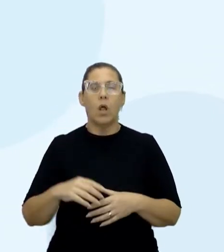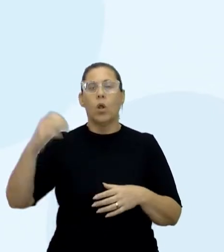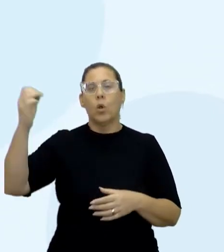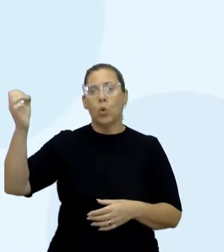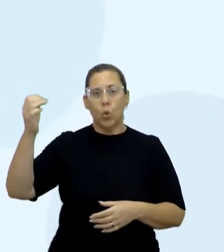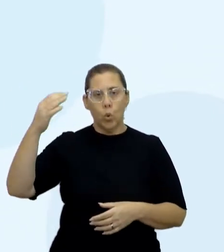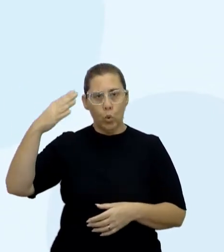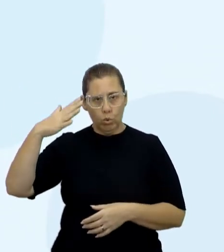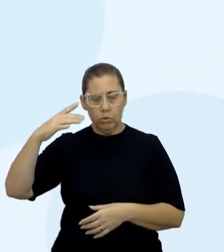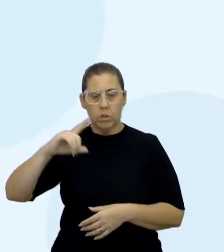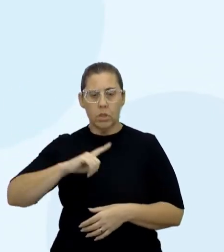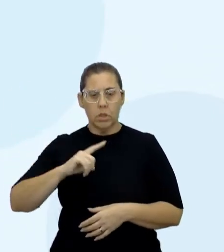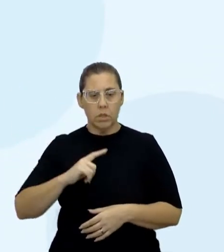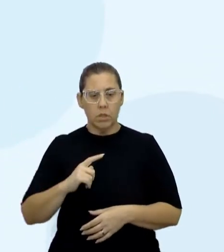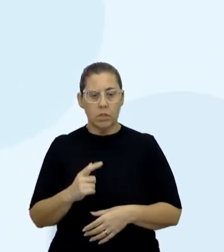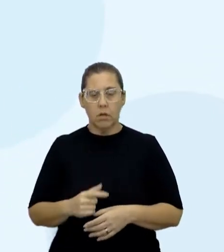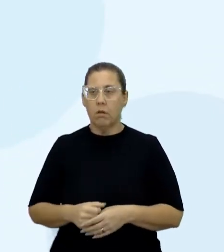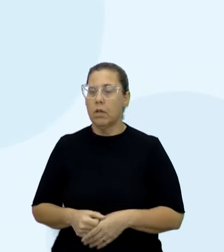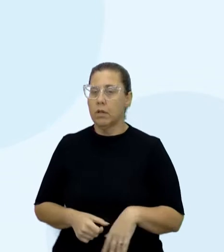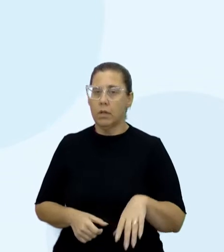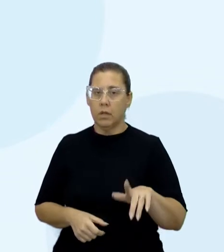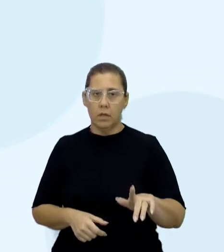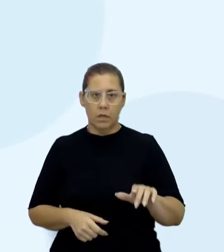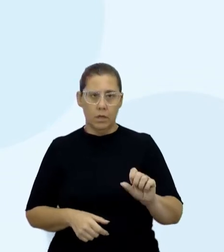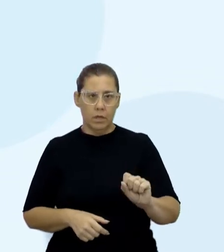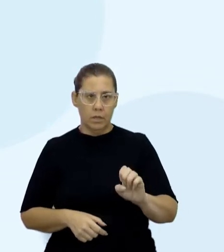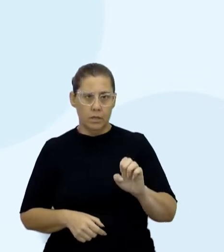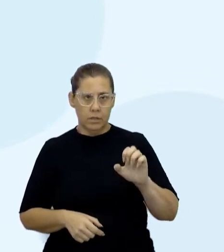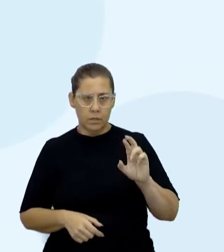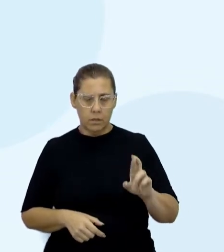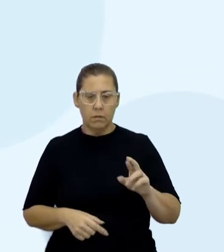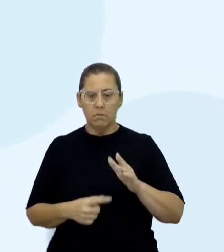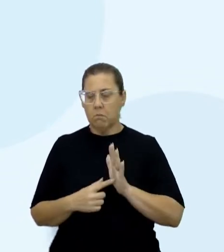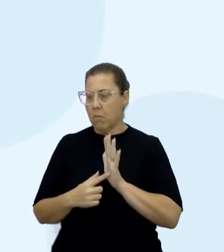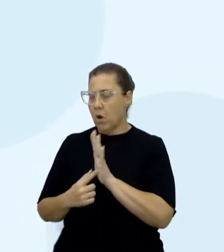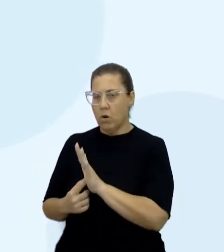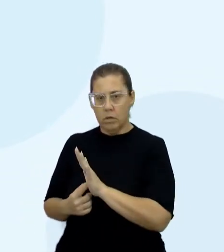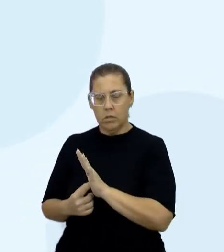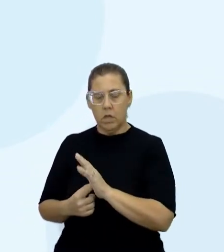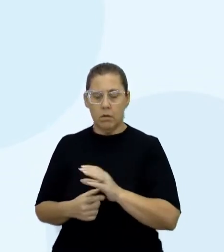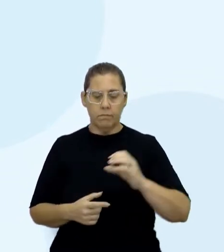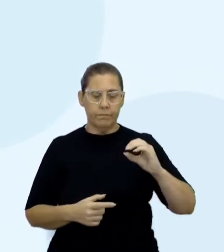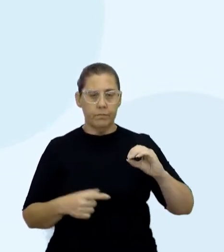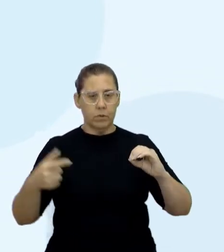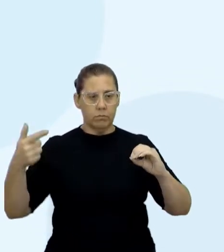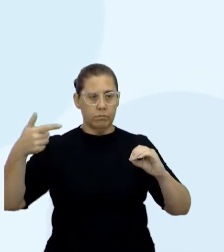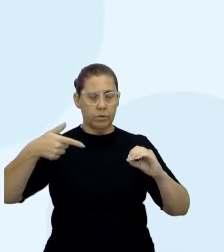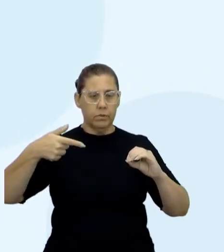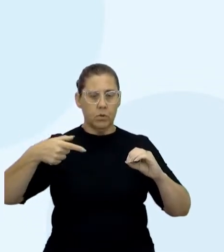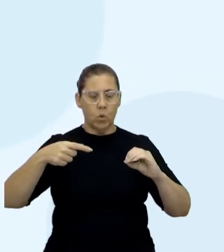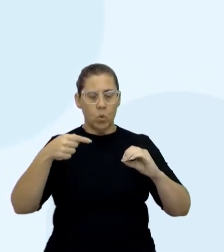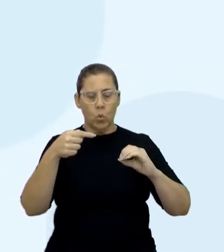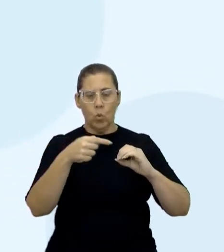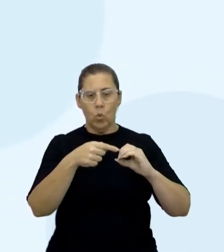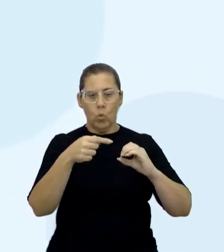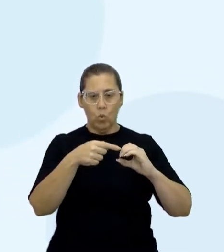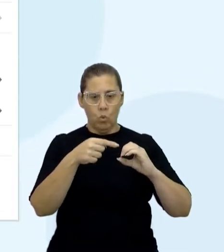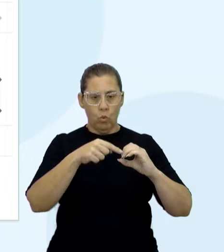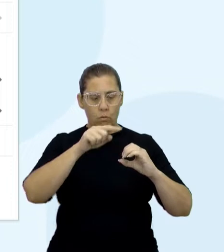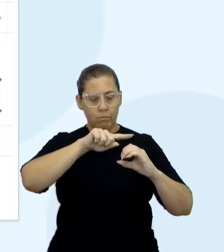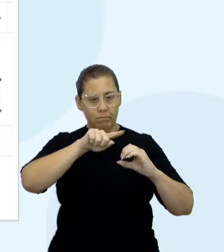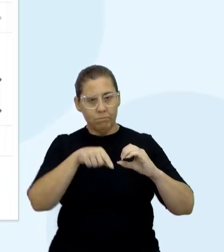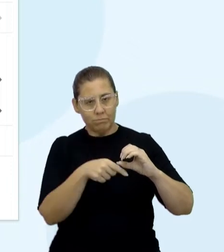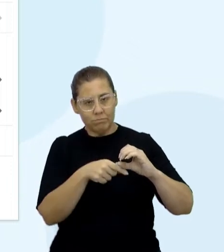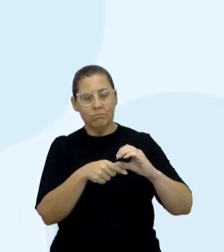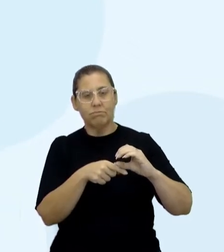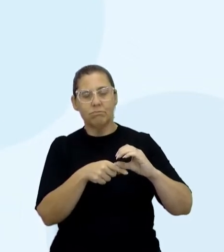luz emitido aqui por esse laser point aqui que a gente indicou, ele vai bater aqui nessa superfície, bem nesse ponto,